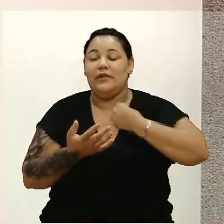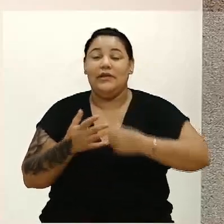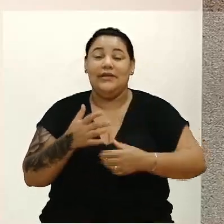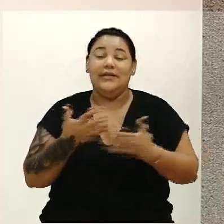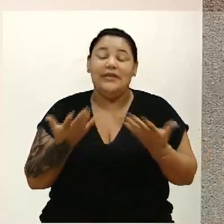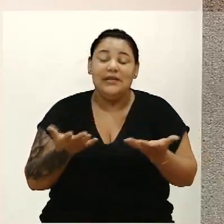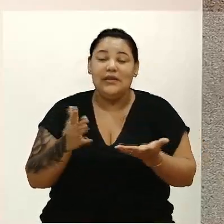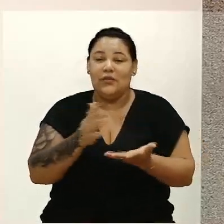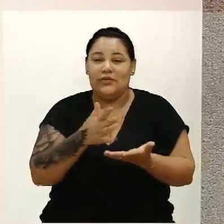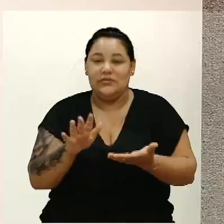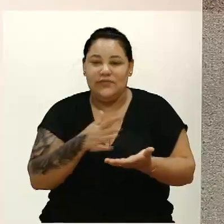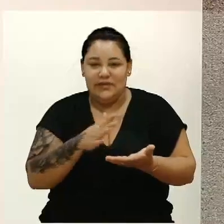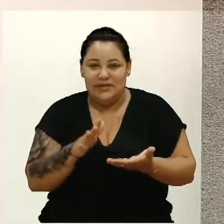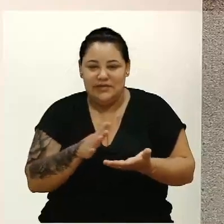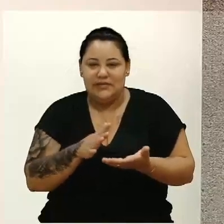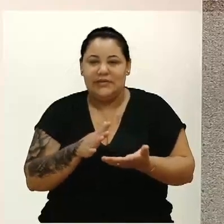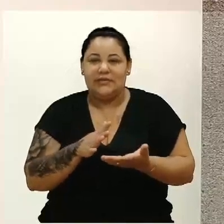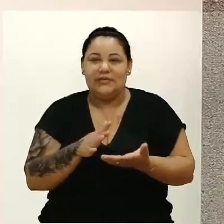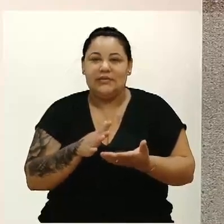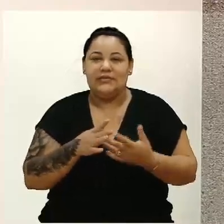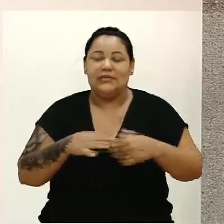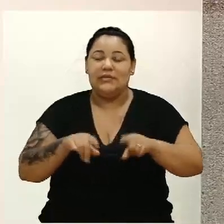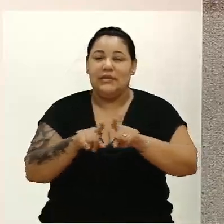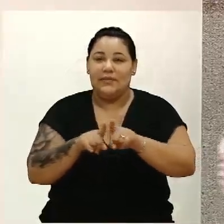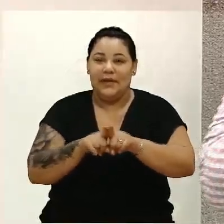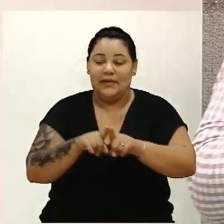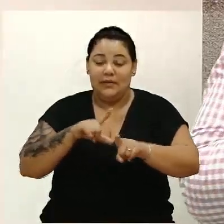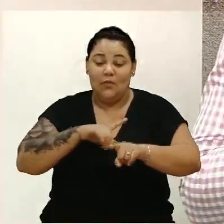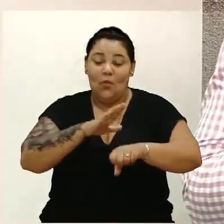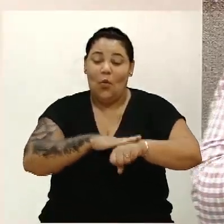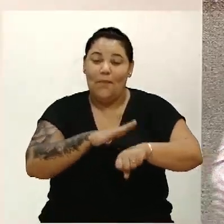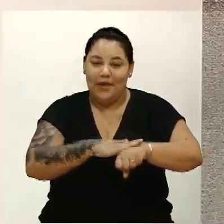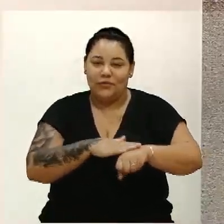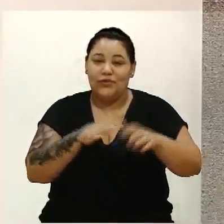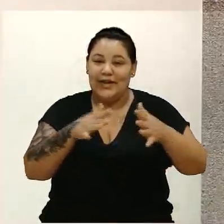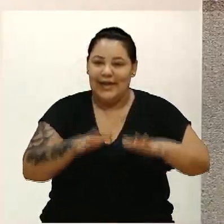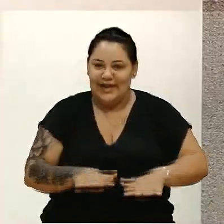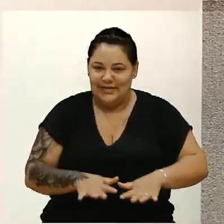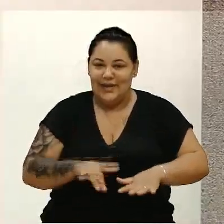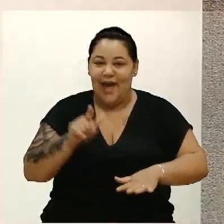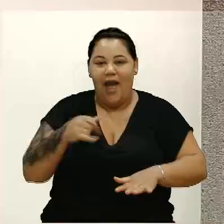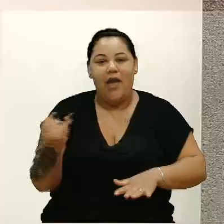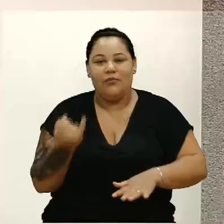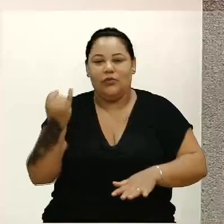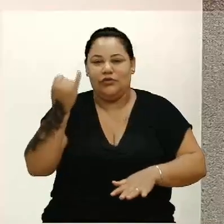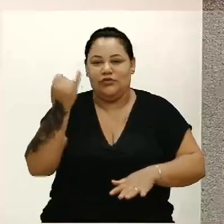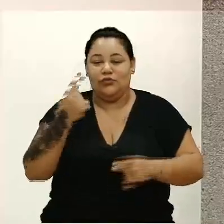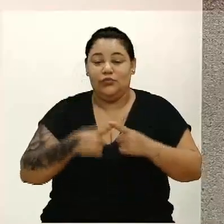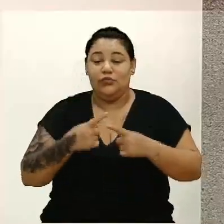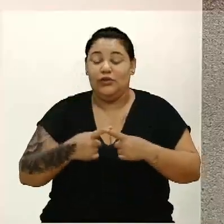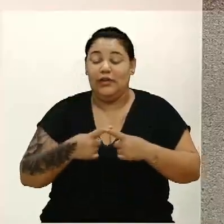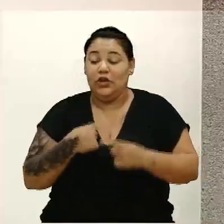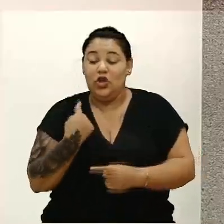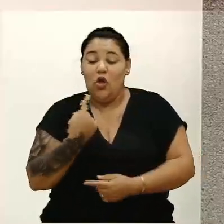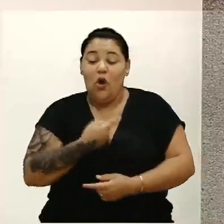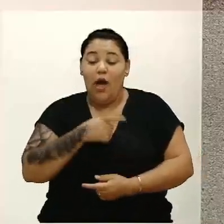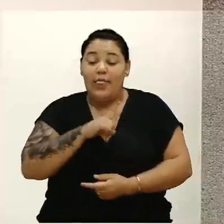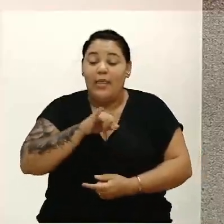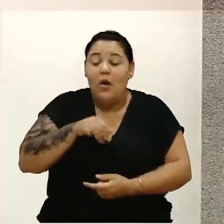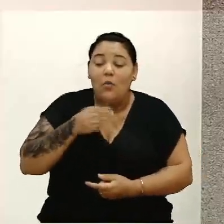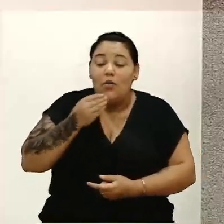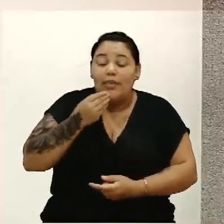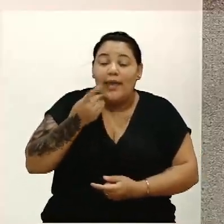vezes, além de tudo isso, também os momentos de crise são importantes porque nós podemos realinhar aí o nosso barco, a